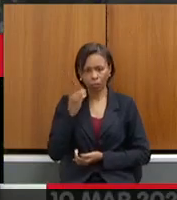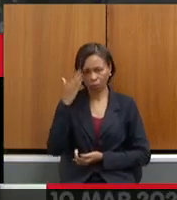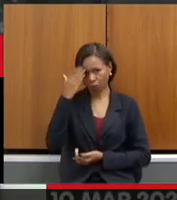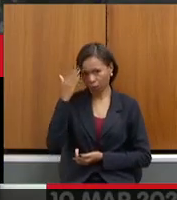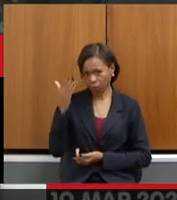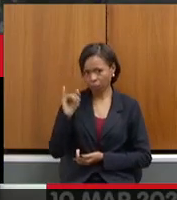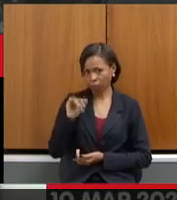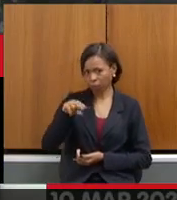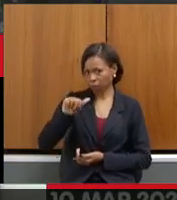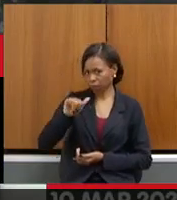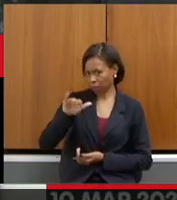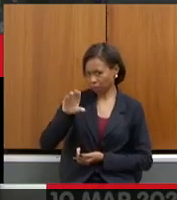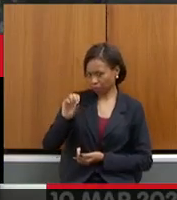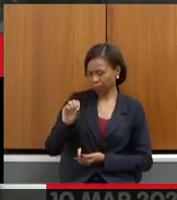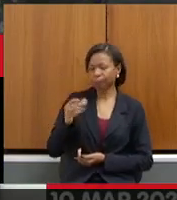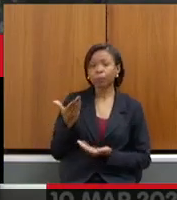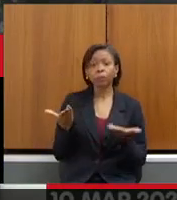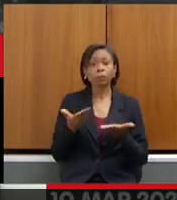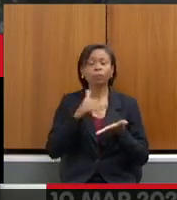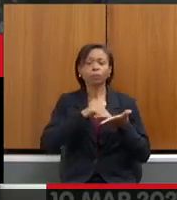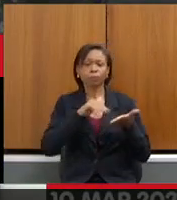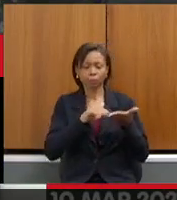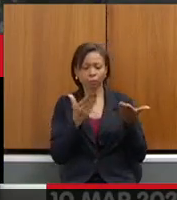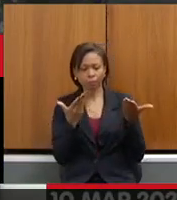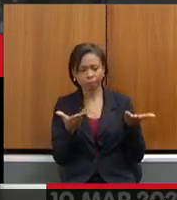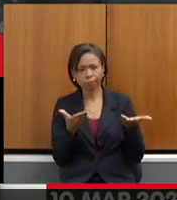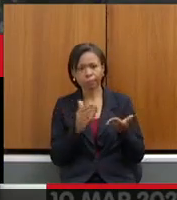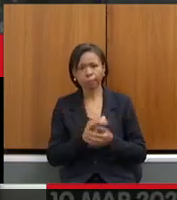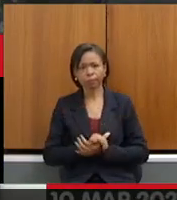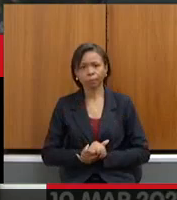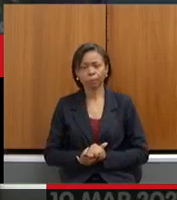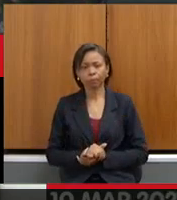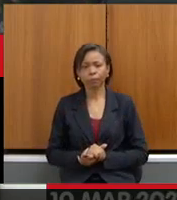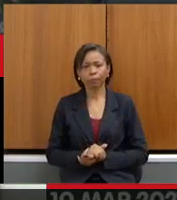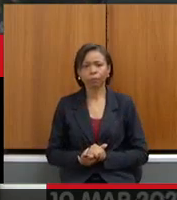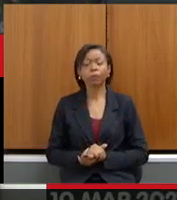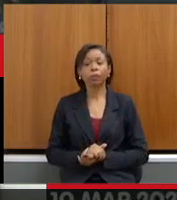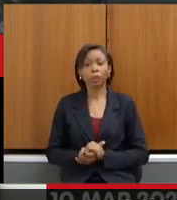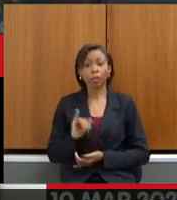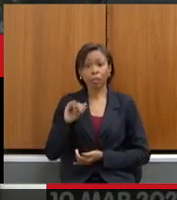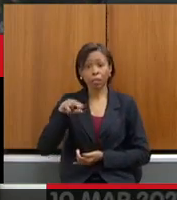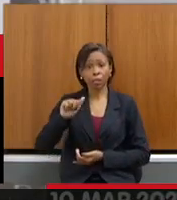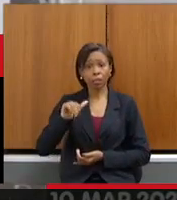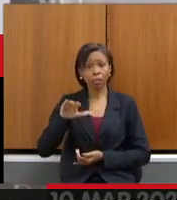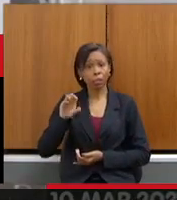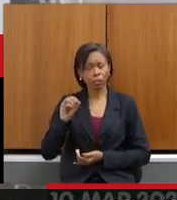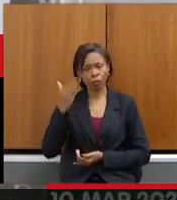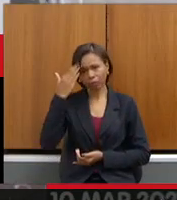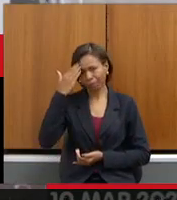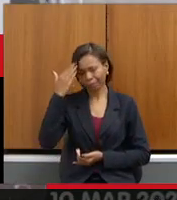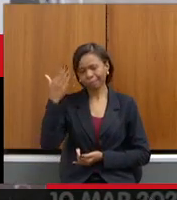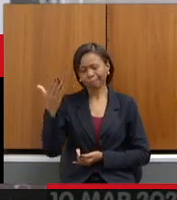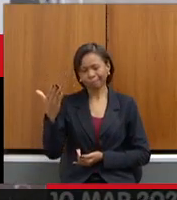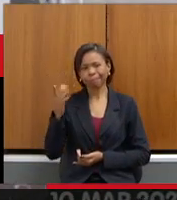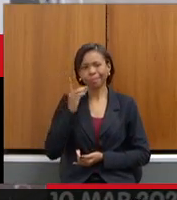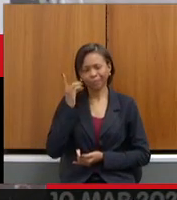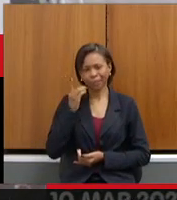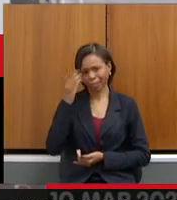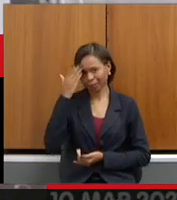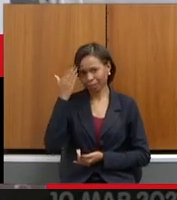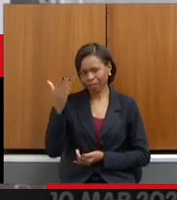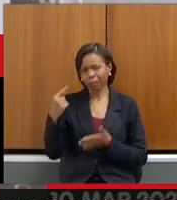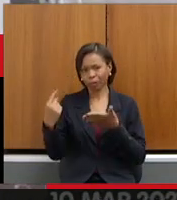Inácio Franco com a palavra o secretário Carlos Eduardo Deputado nas frango obrigado pela pelas perguntas